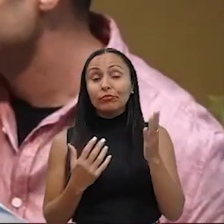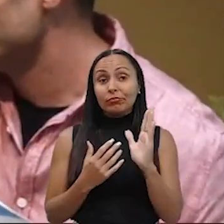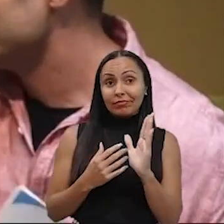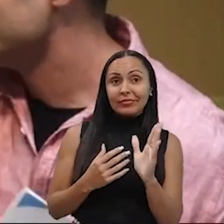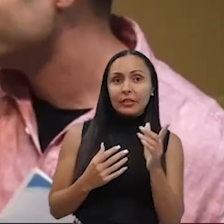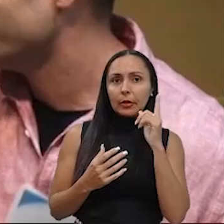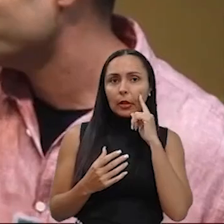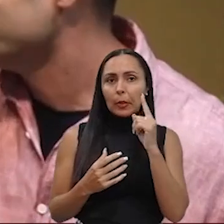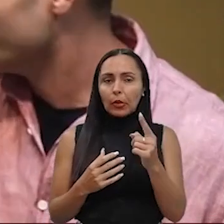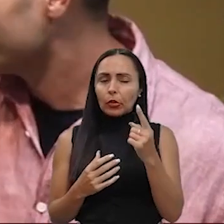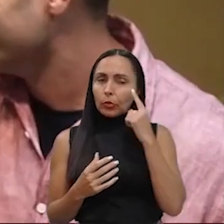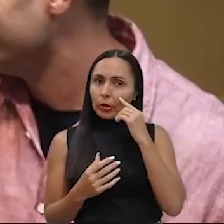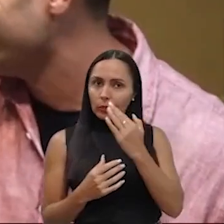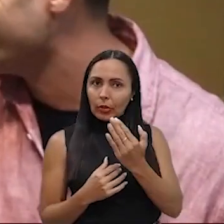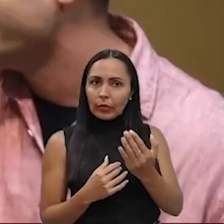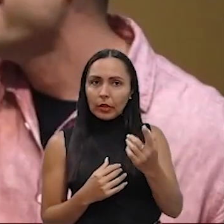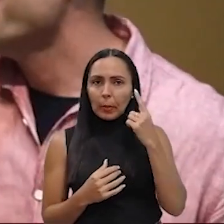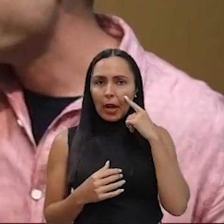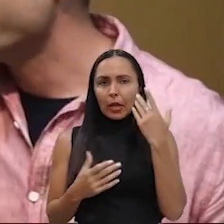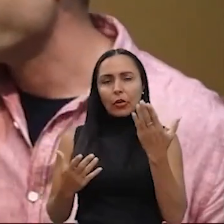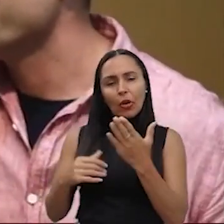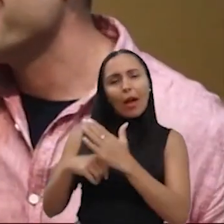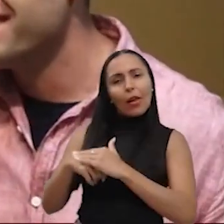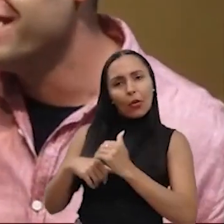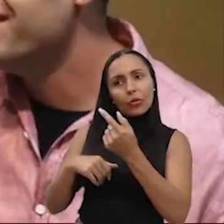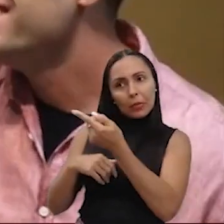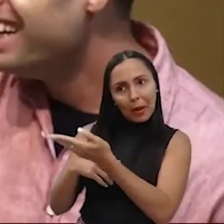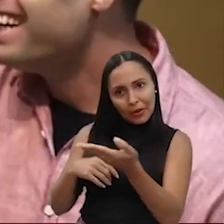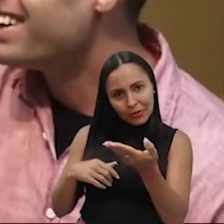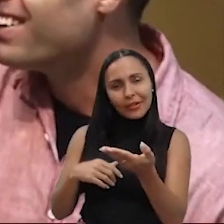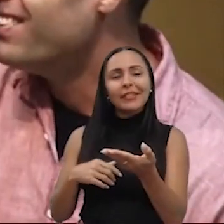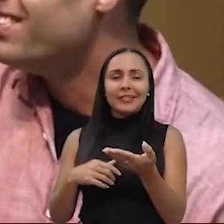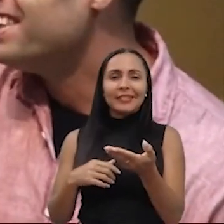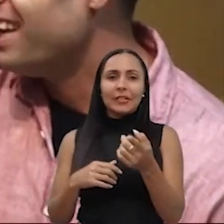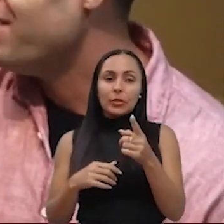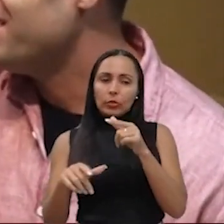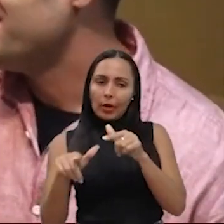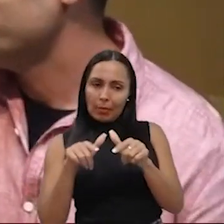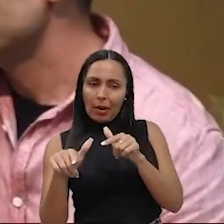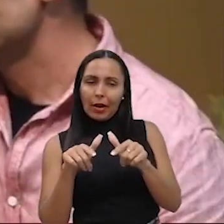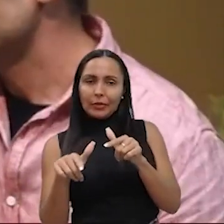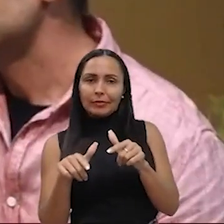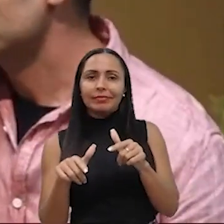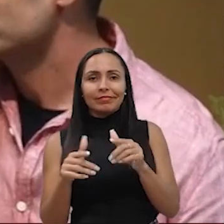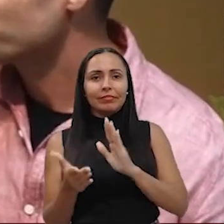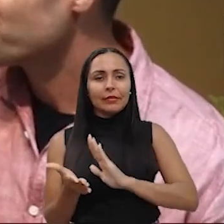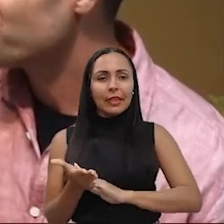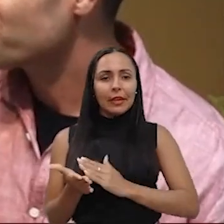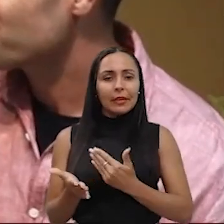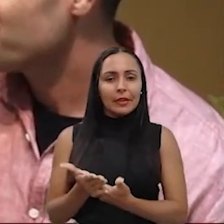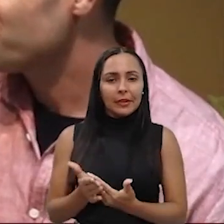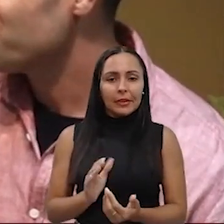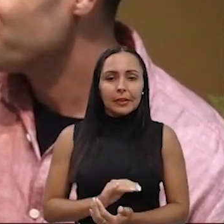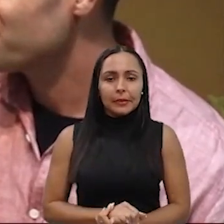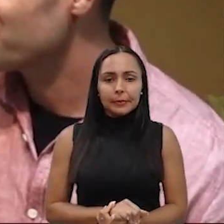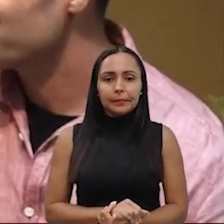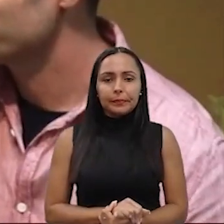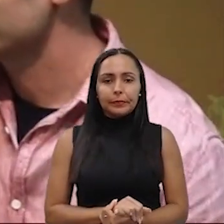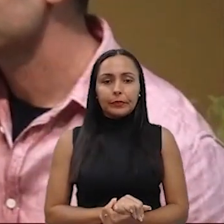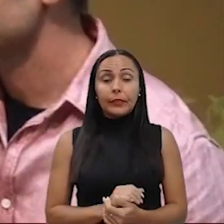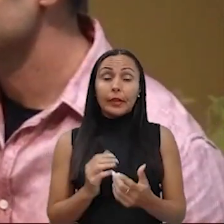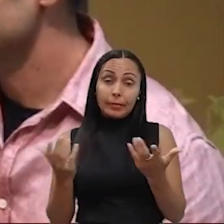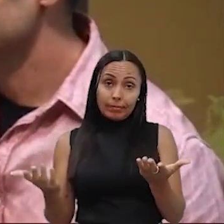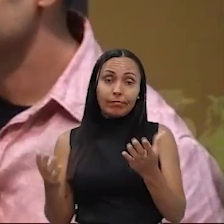estou na sua frente não, mas já lhe elogiei bastante pela sua atuação como intérprete. É um